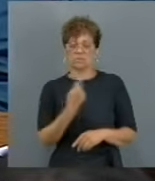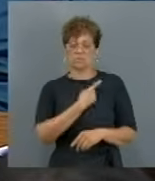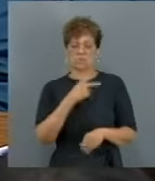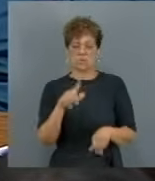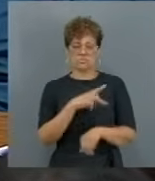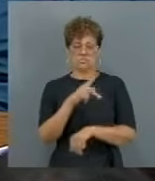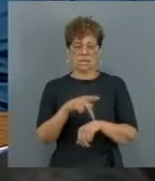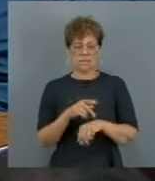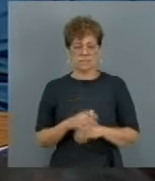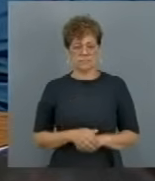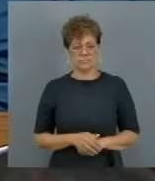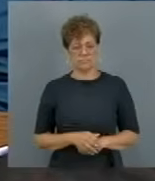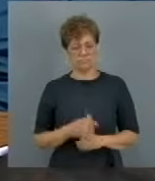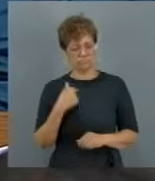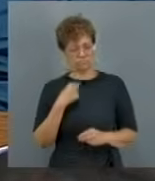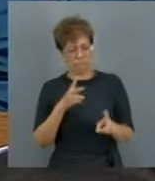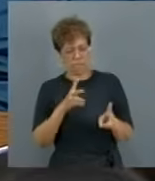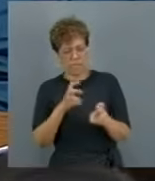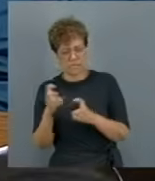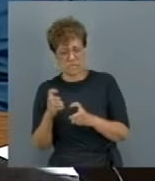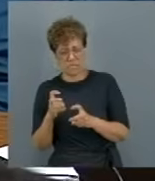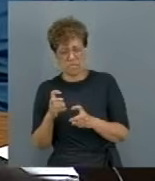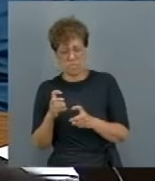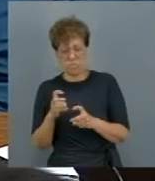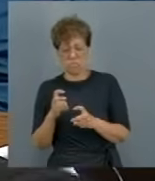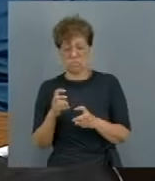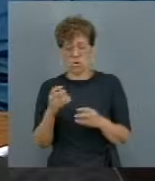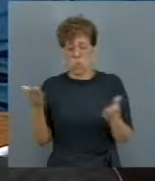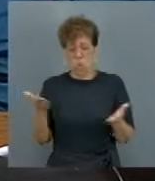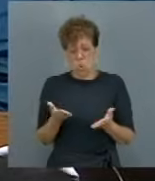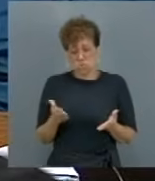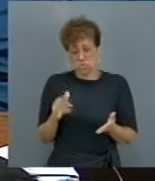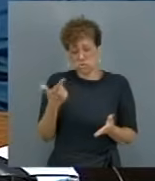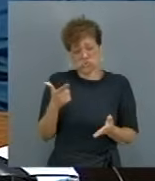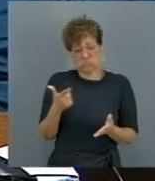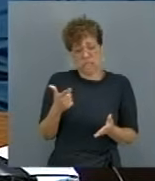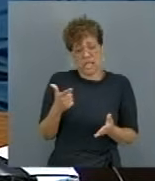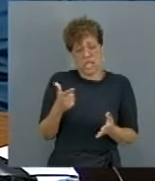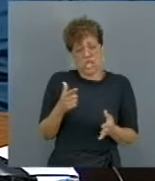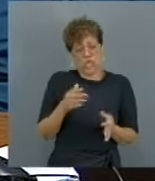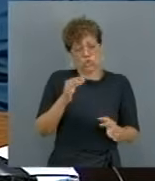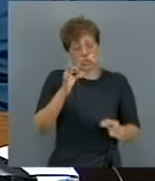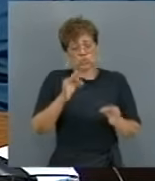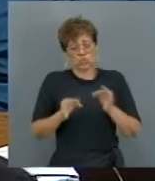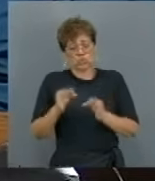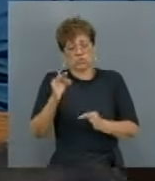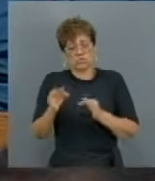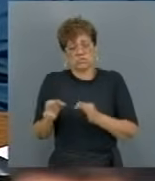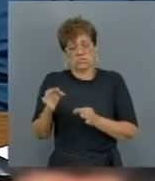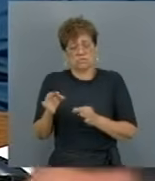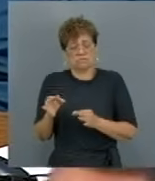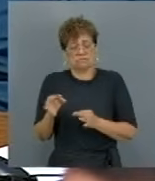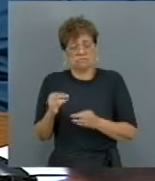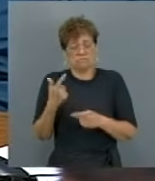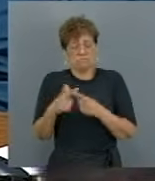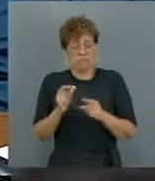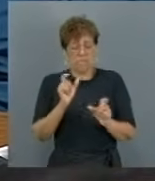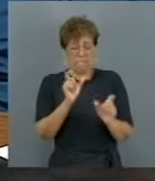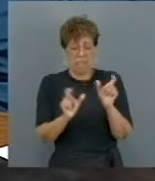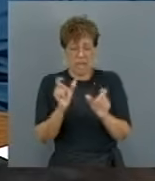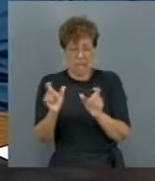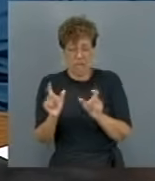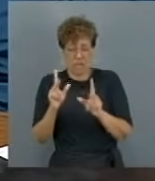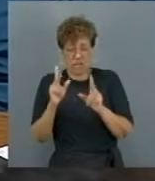a sensação que existe é que não há hoje justiça, há justiciamento. As palavras são similares,